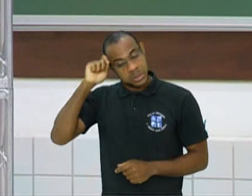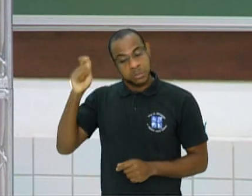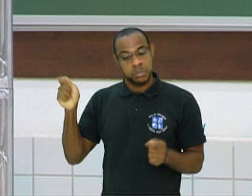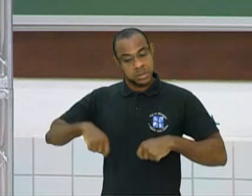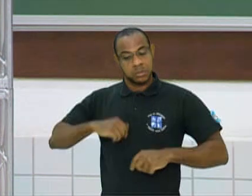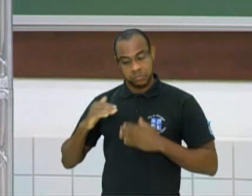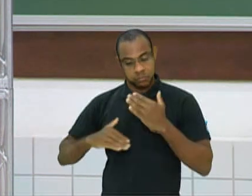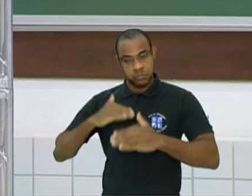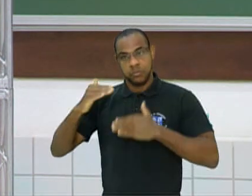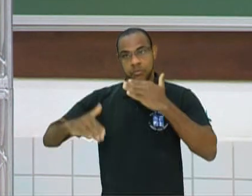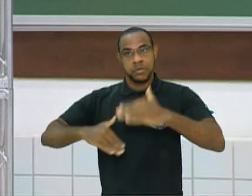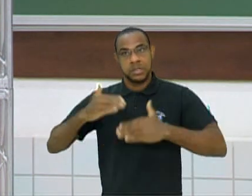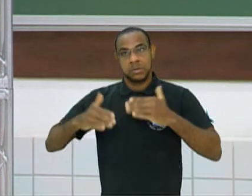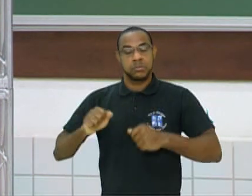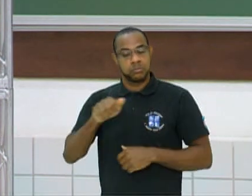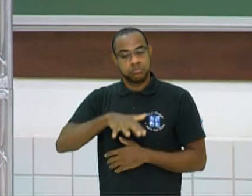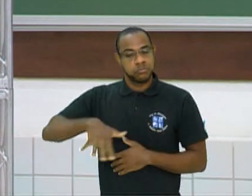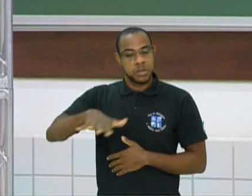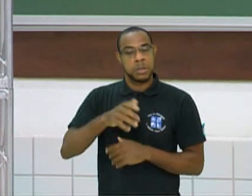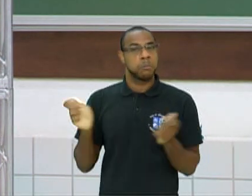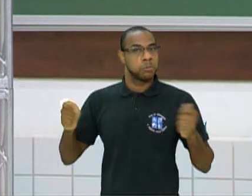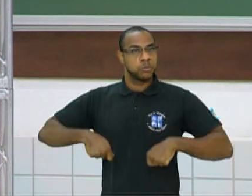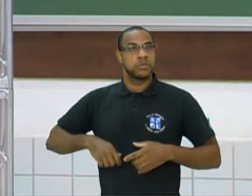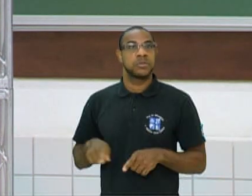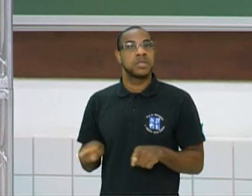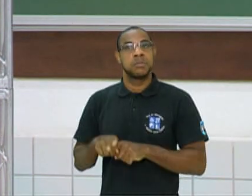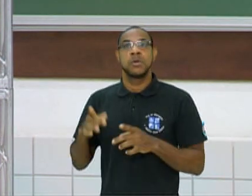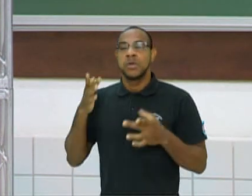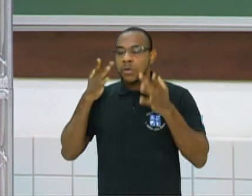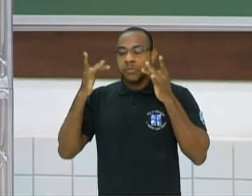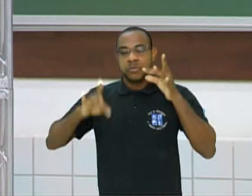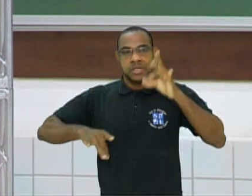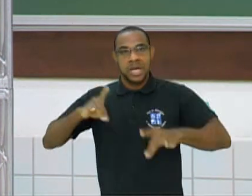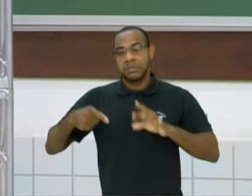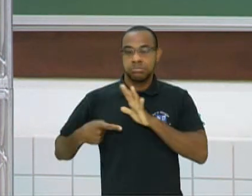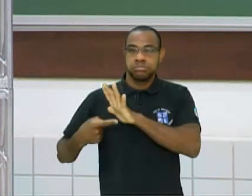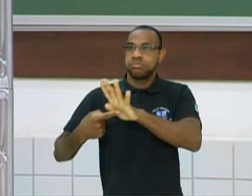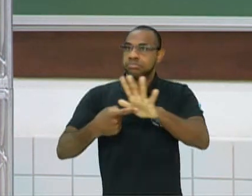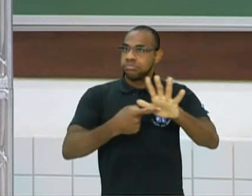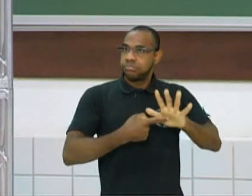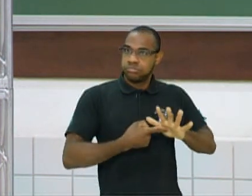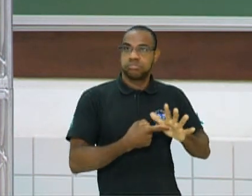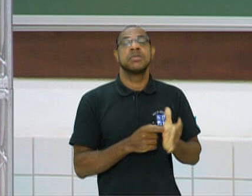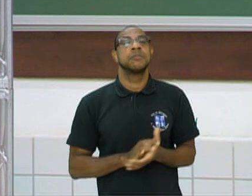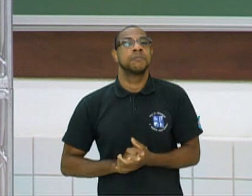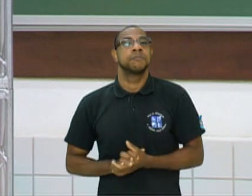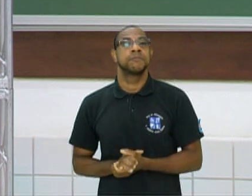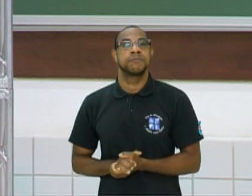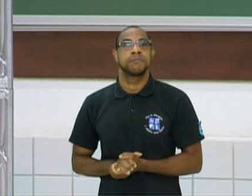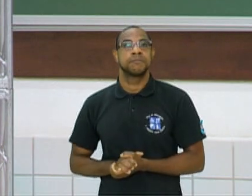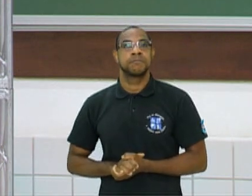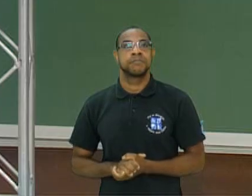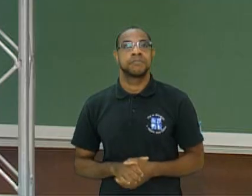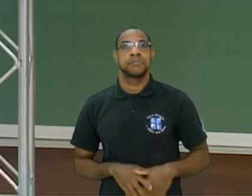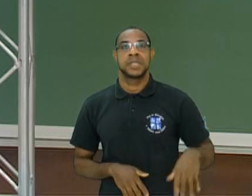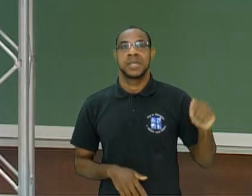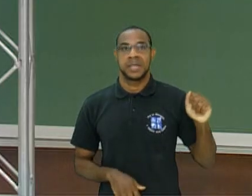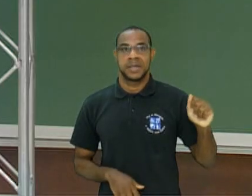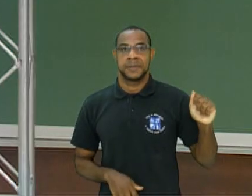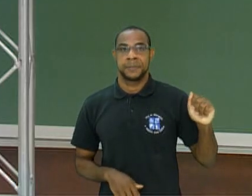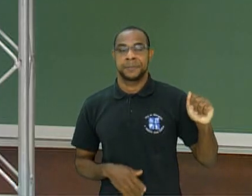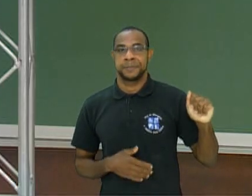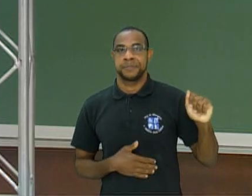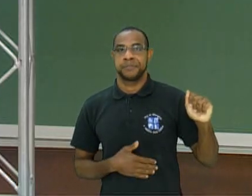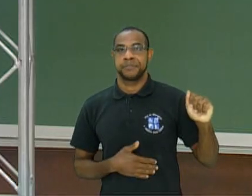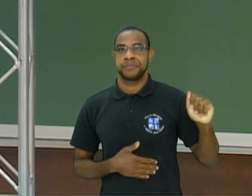em todas as áreas possíveis. No caso do teatro, foi onde ela enfatizou bastante, ok? Why was